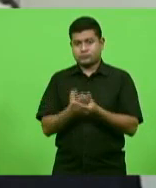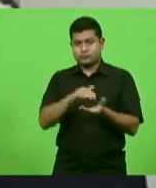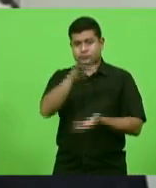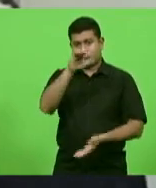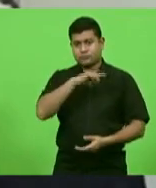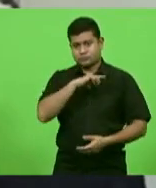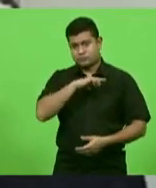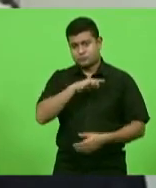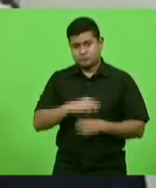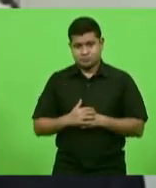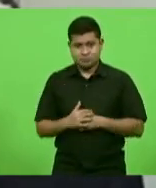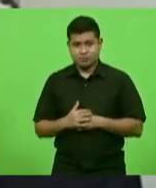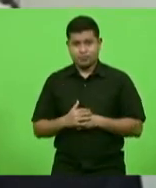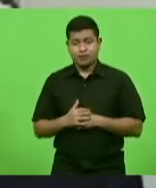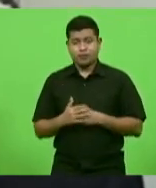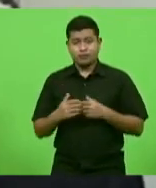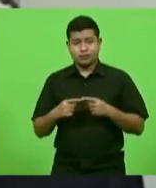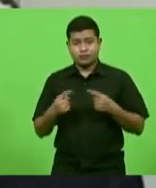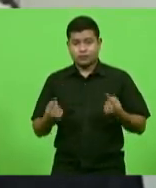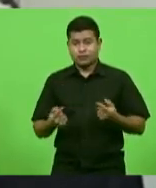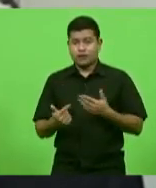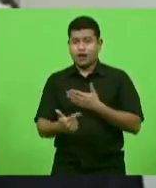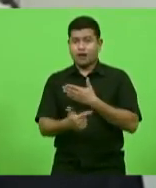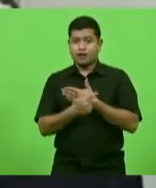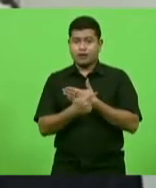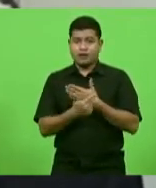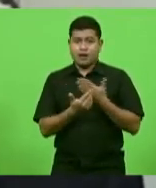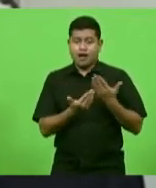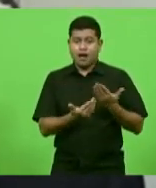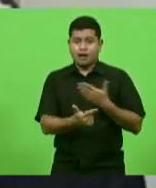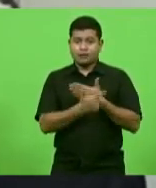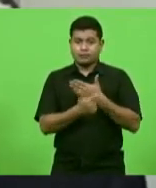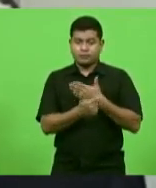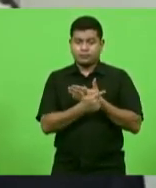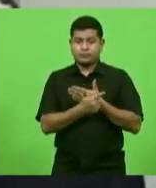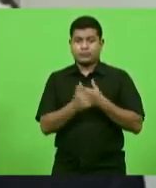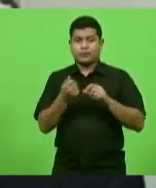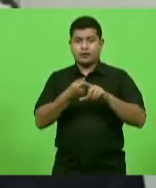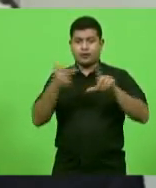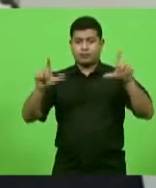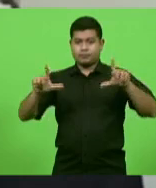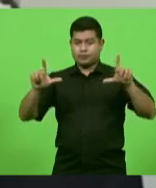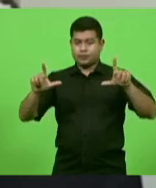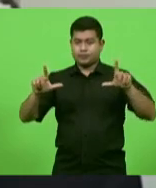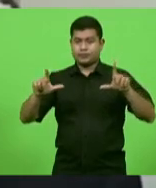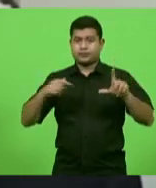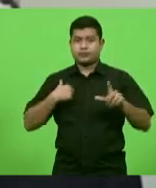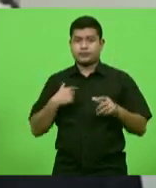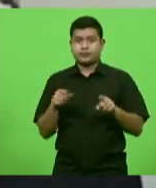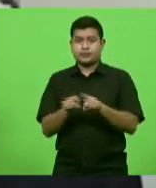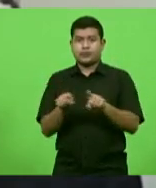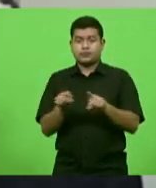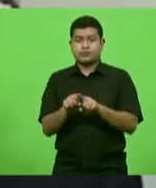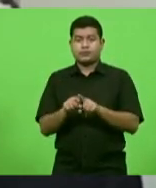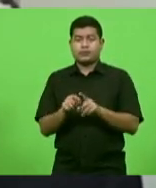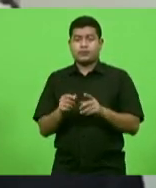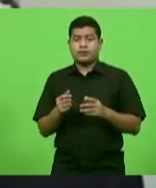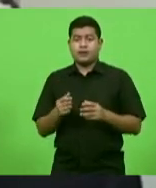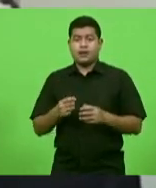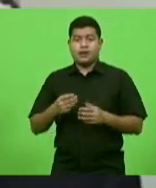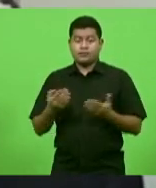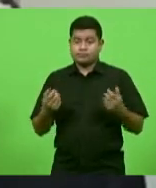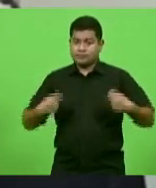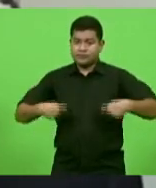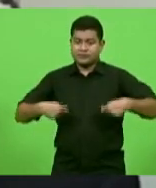imprensa e o controle social cumpre um papel Aliados do governo e não de inimigos ou adversários sendo necessário o terceiro